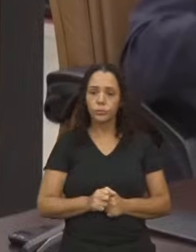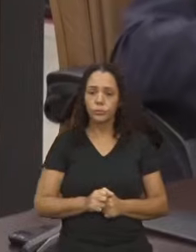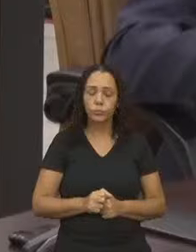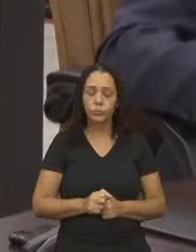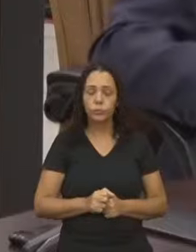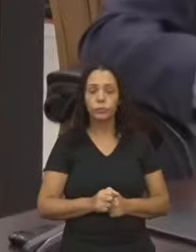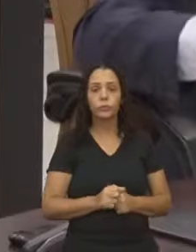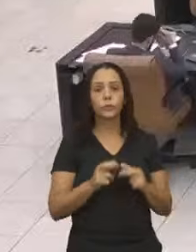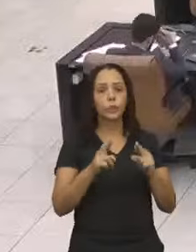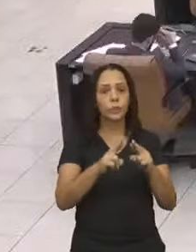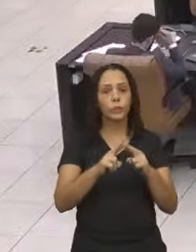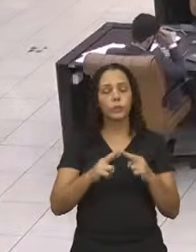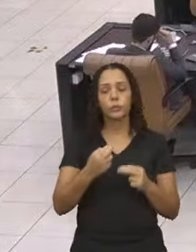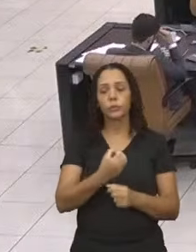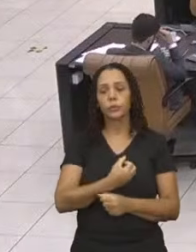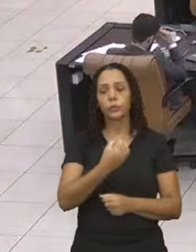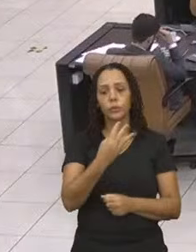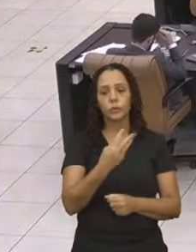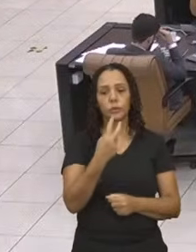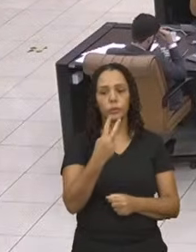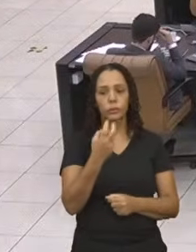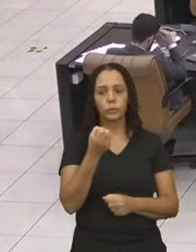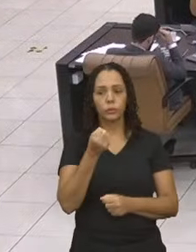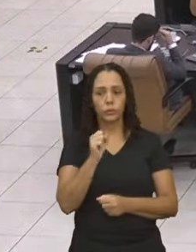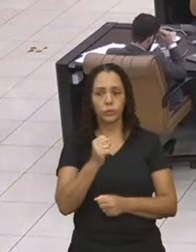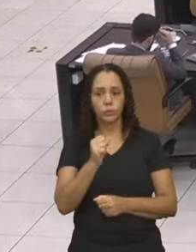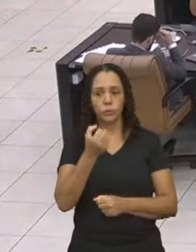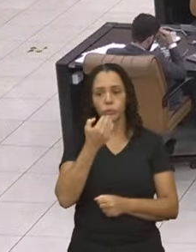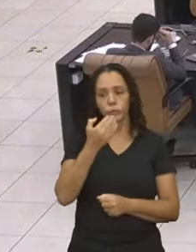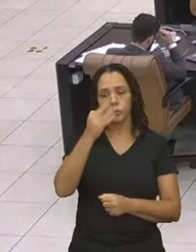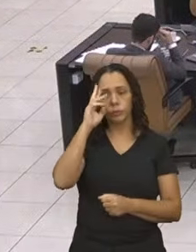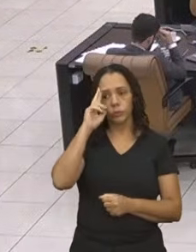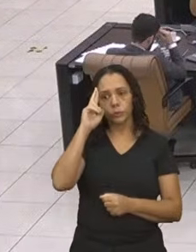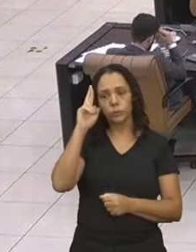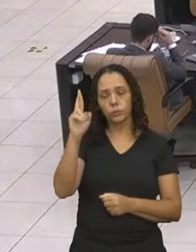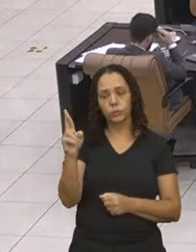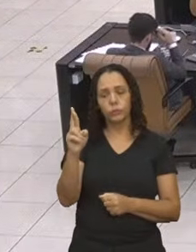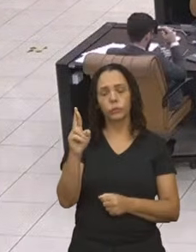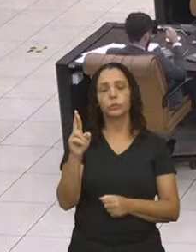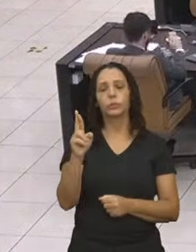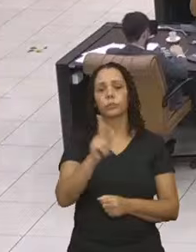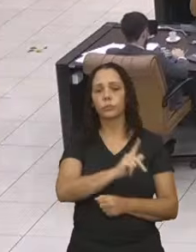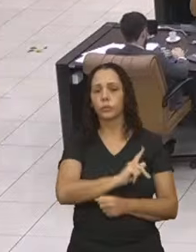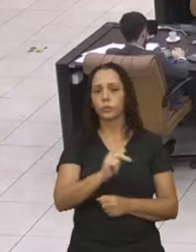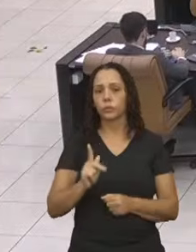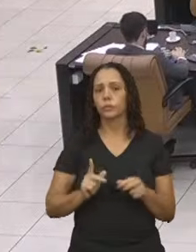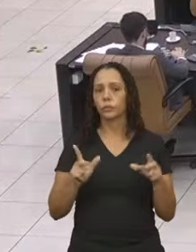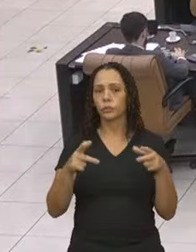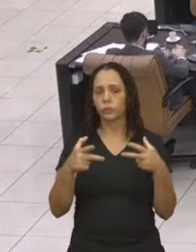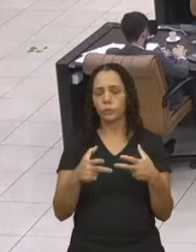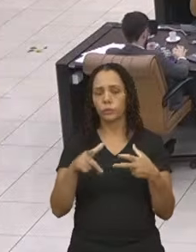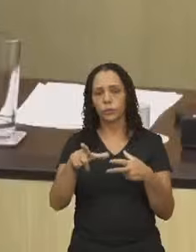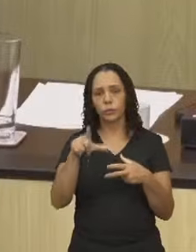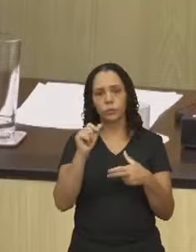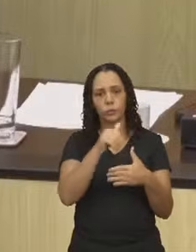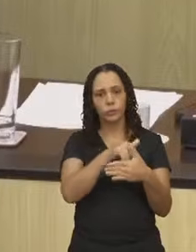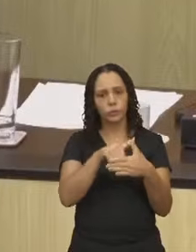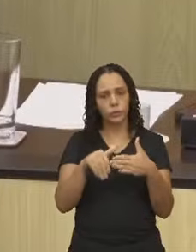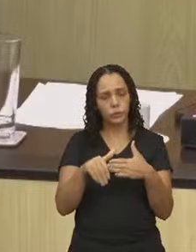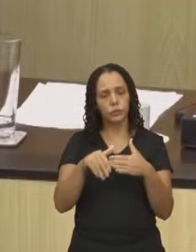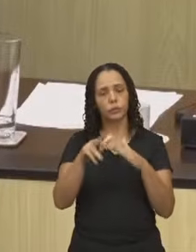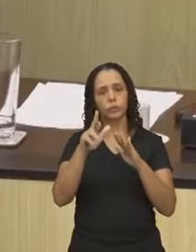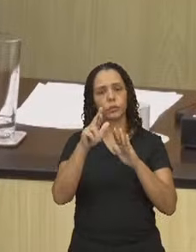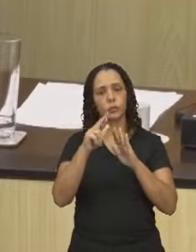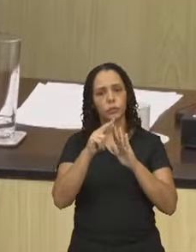Requerimento 428. Requeremos ao excelentíssimo senhor presidente desta casa, ouvido e aprovado pelo